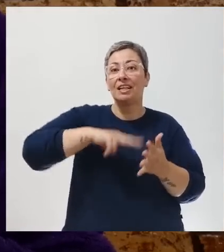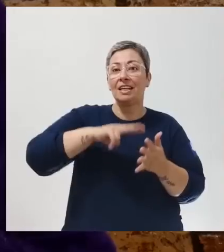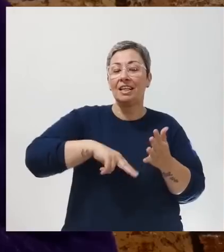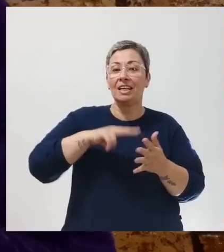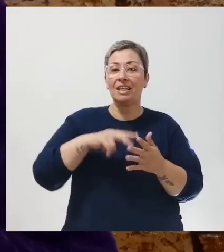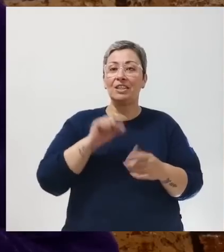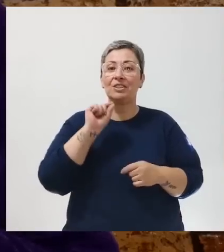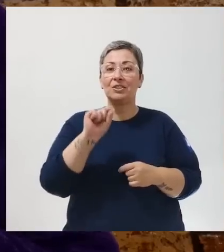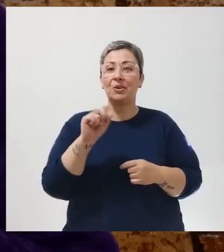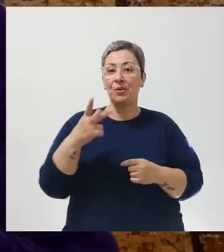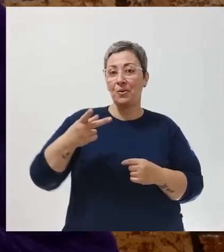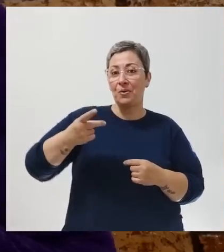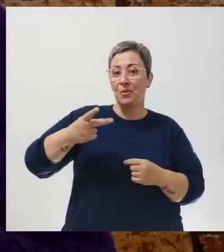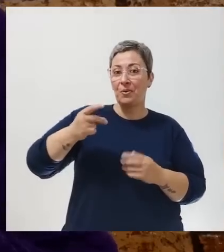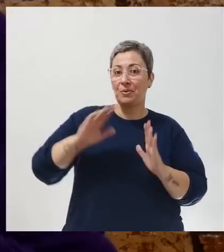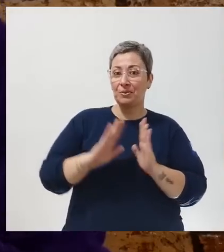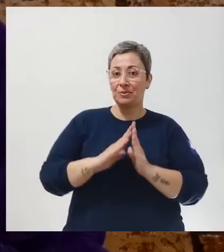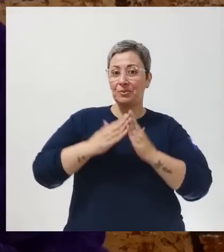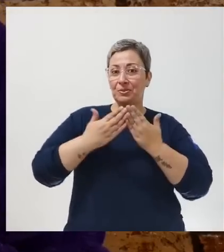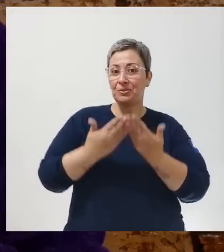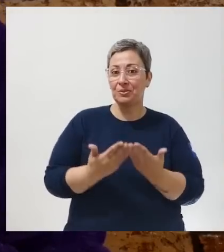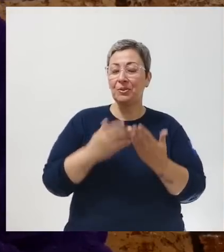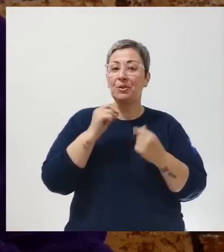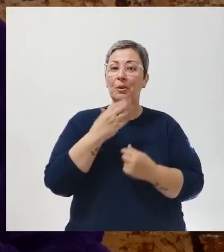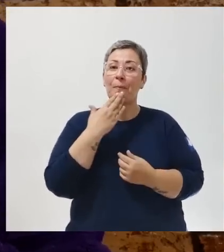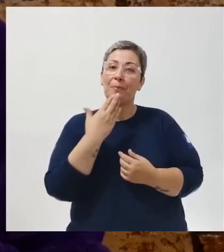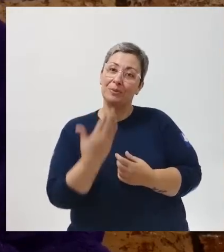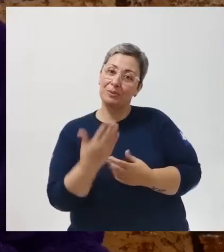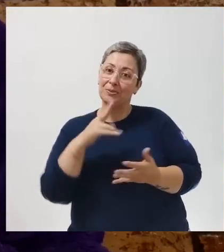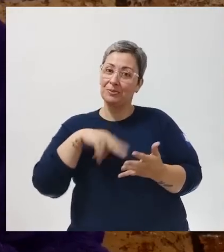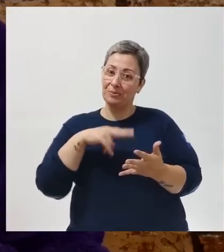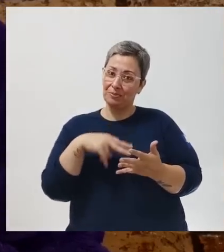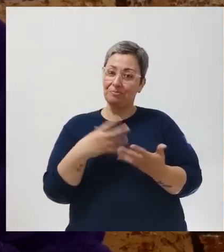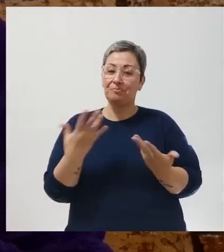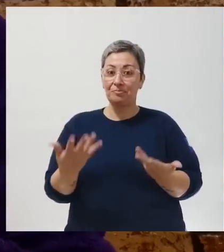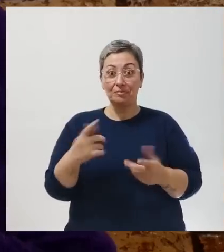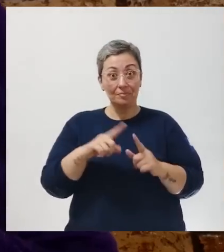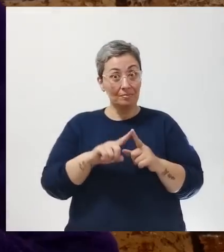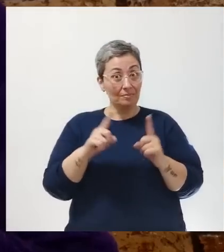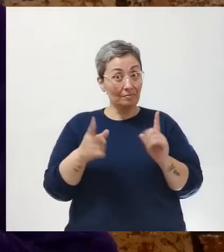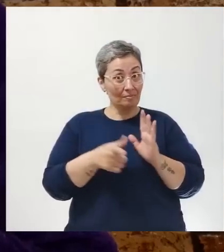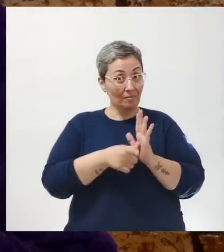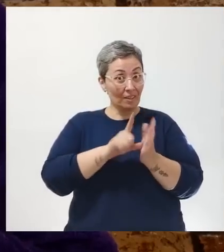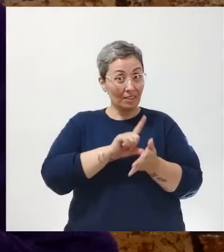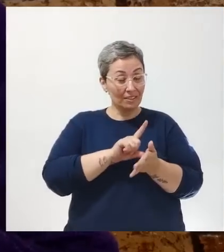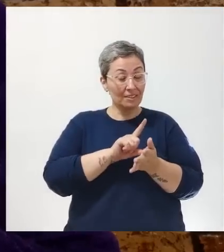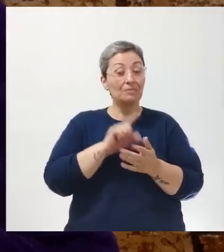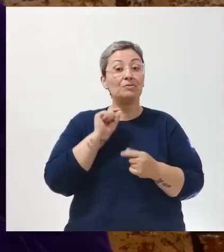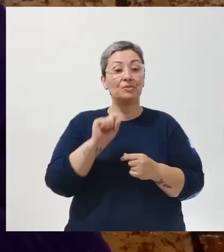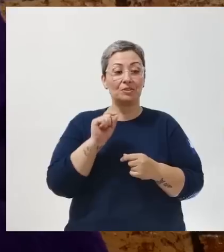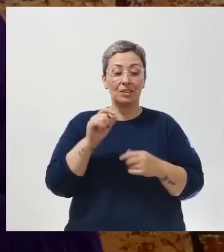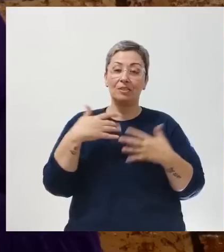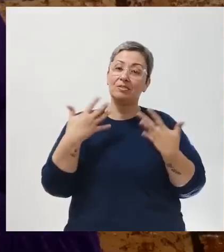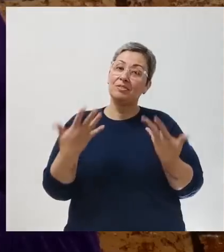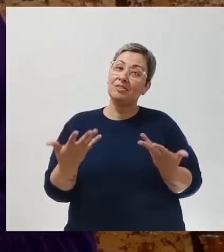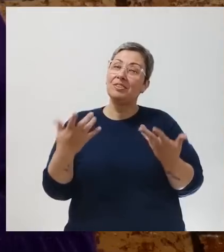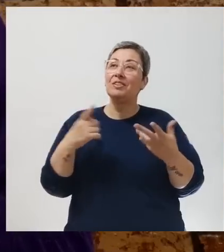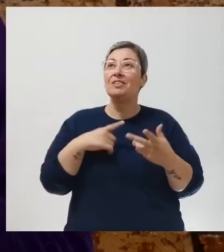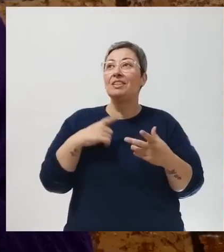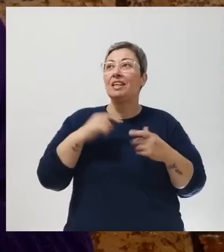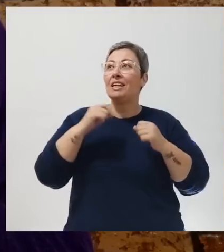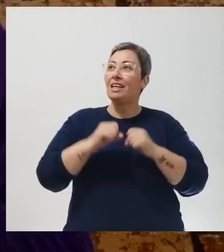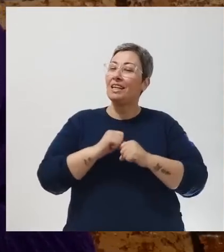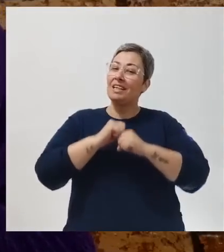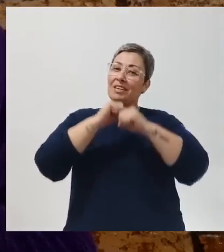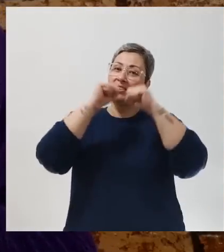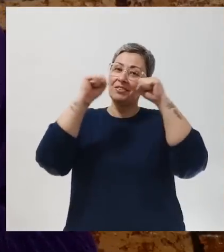lendo o segundo livro que pediu para ser lido. Mas antes, como estamos agora